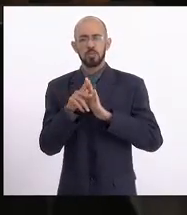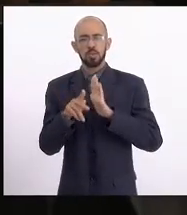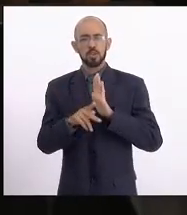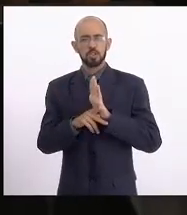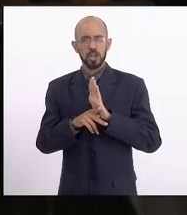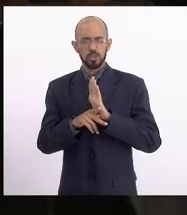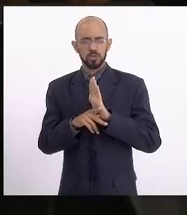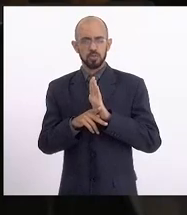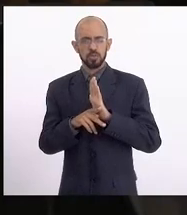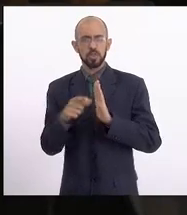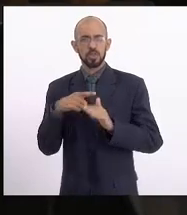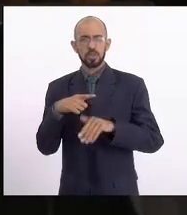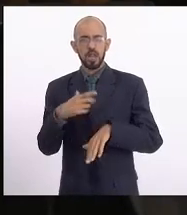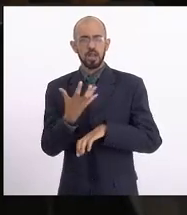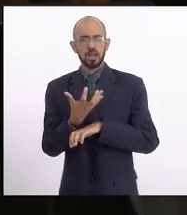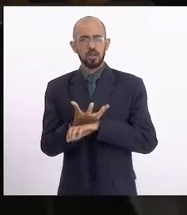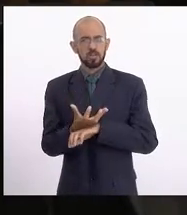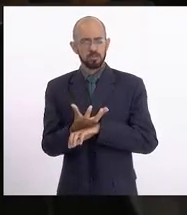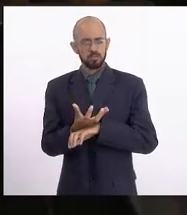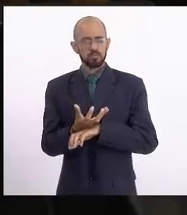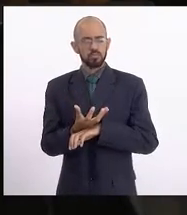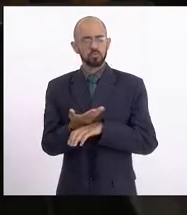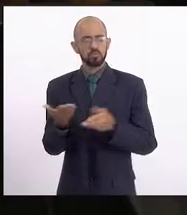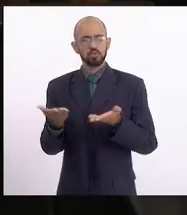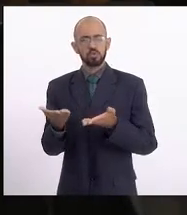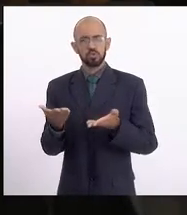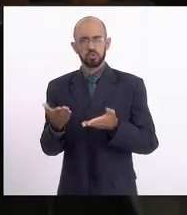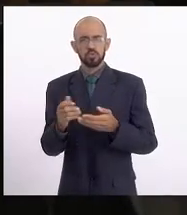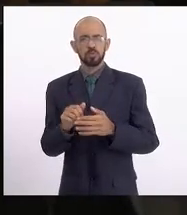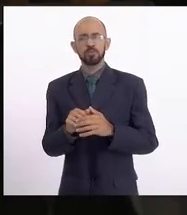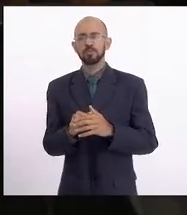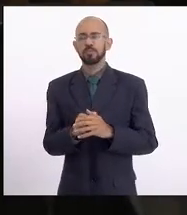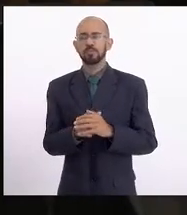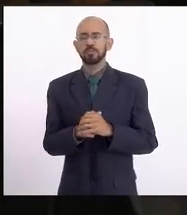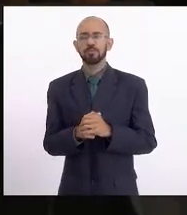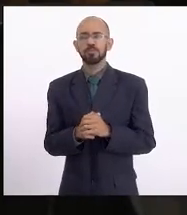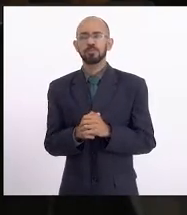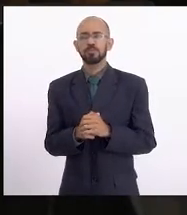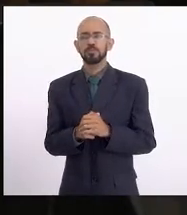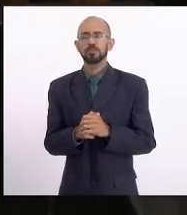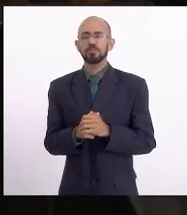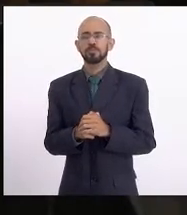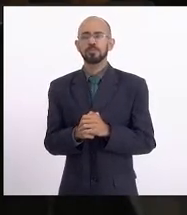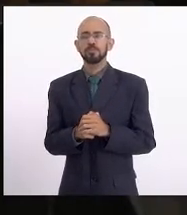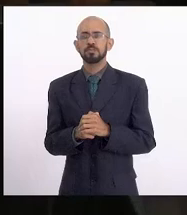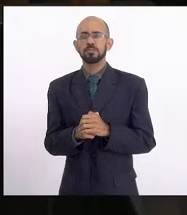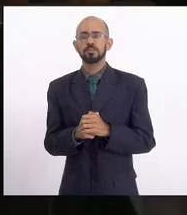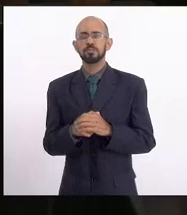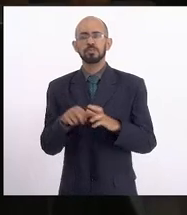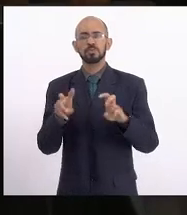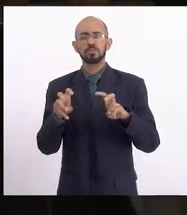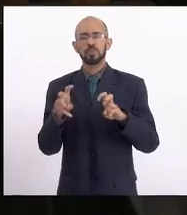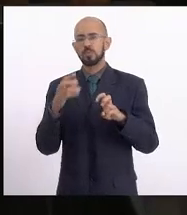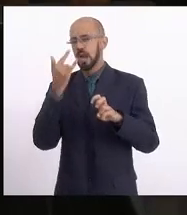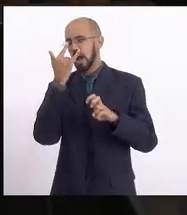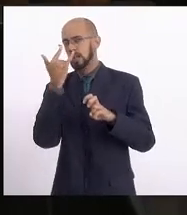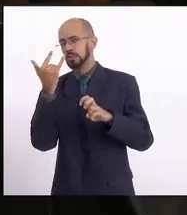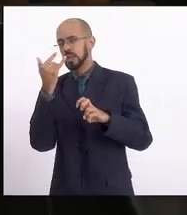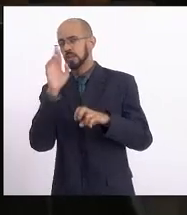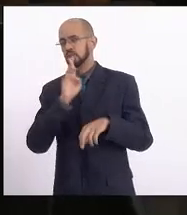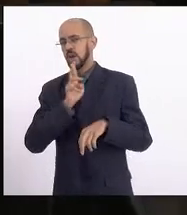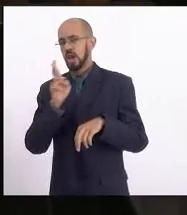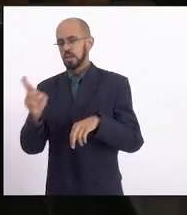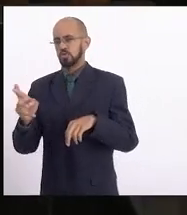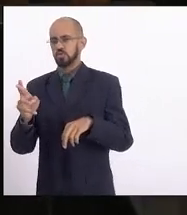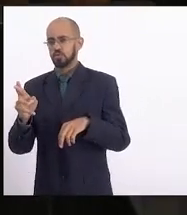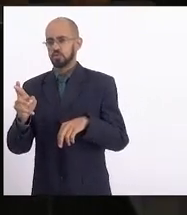hoje, falando a respeito de assédio religioso. E eu quero